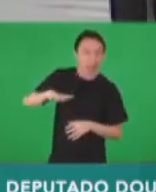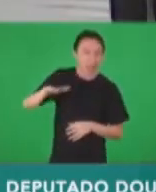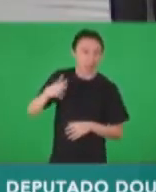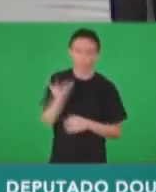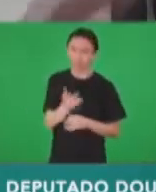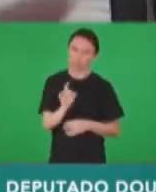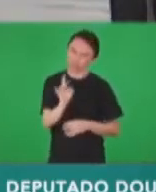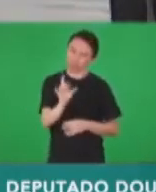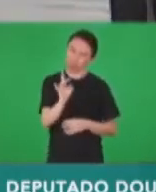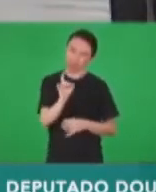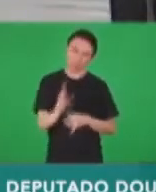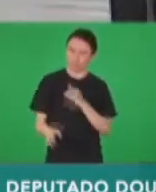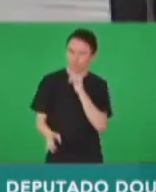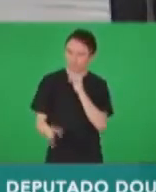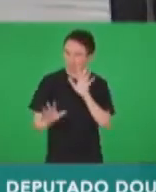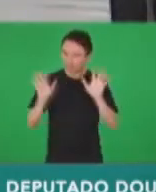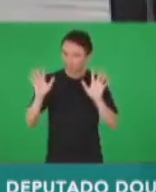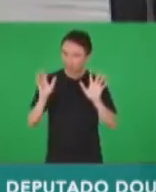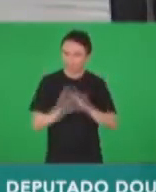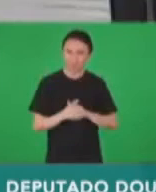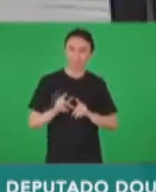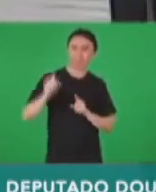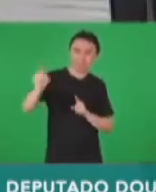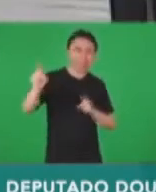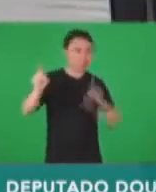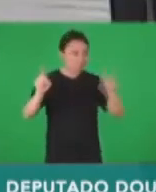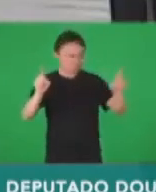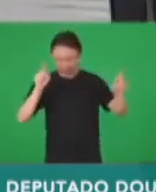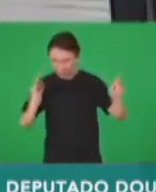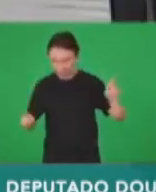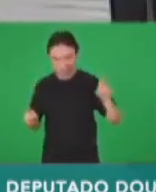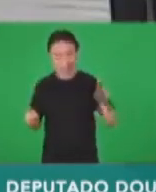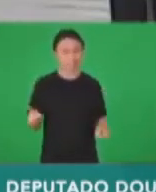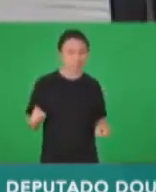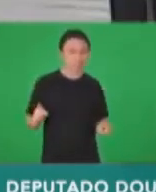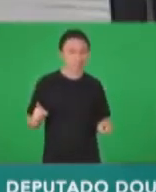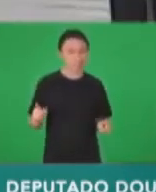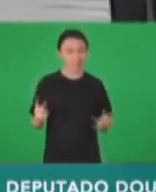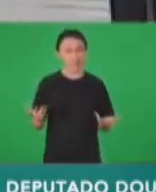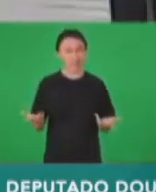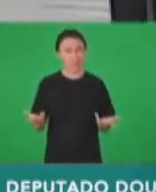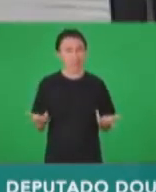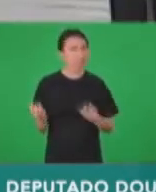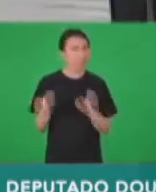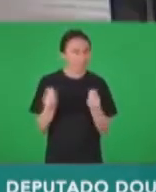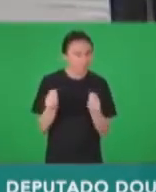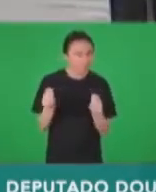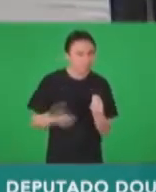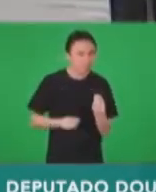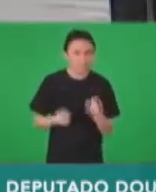Como é que a otimização, o equilíbrio econômico e a comunicação dessa